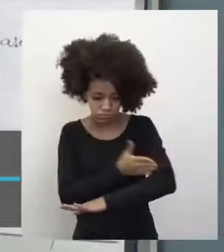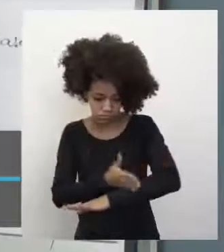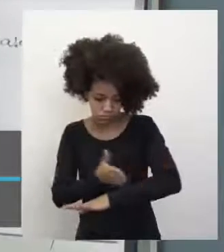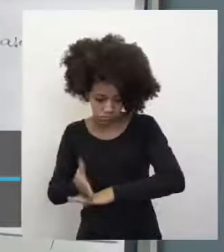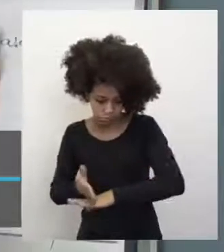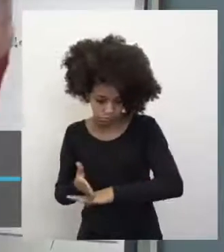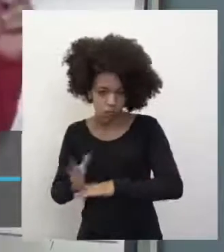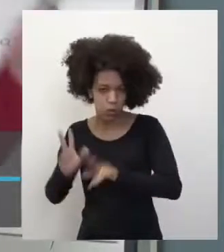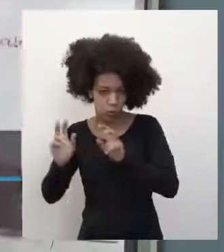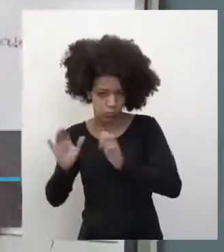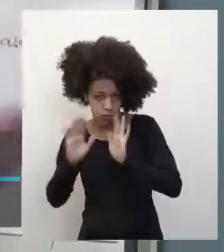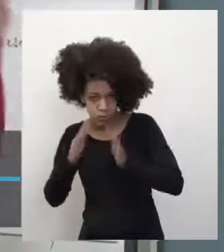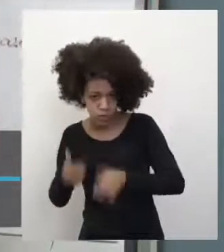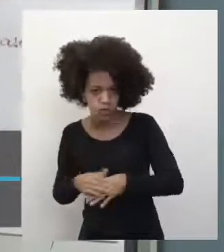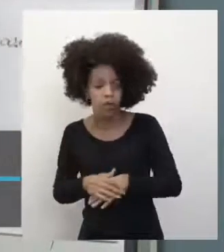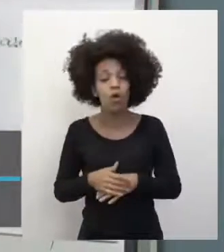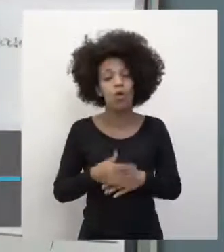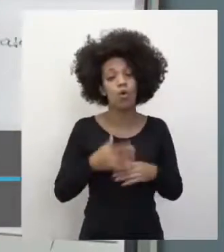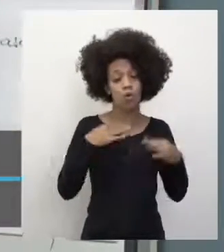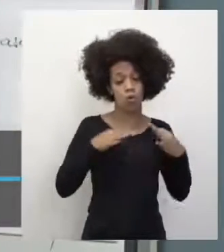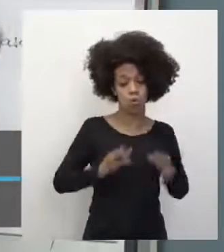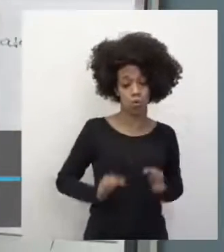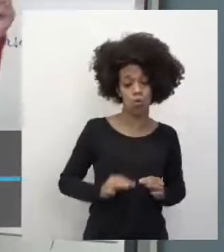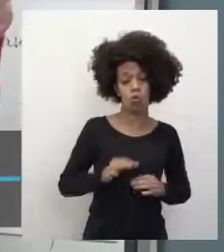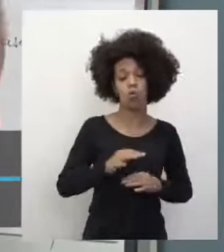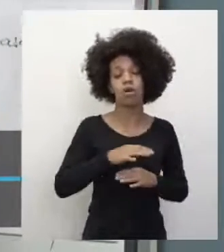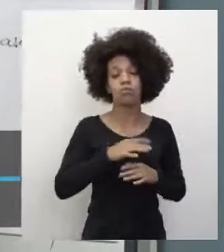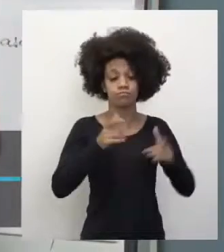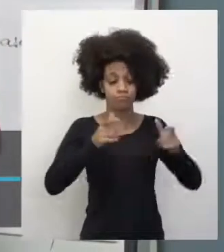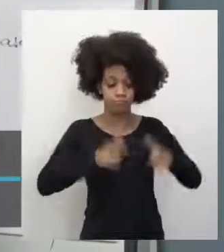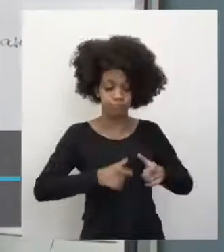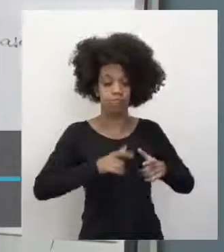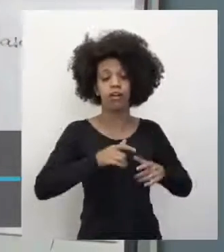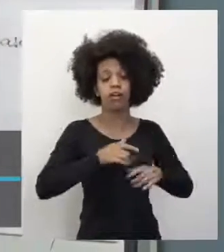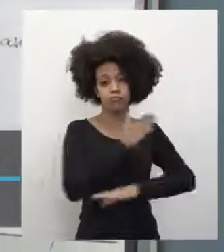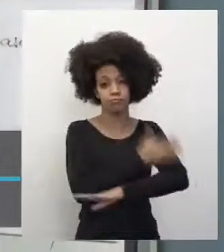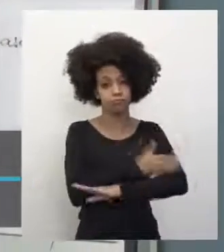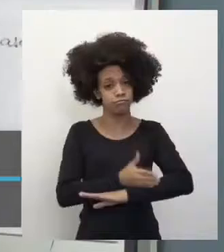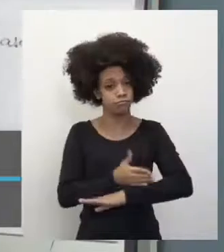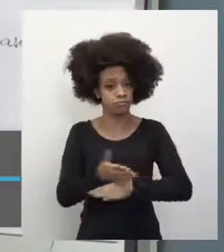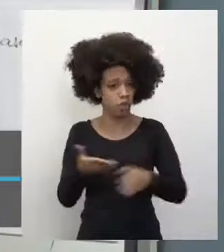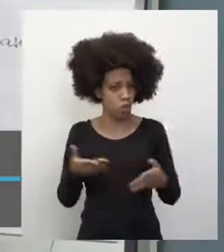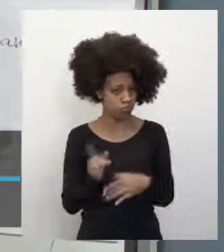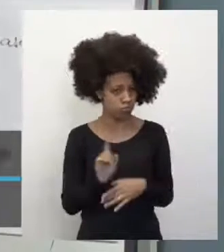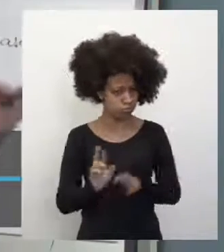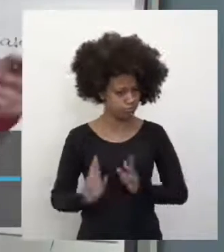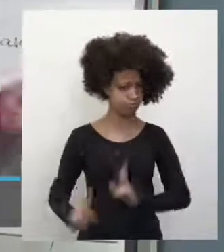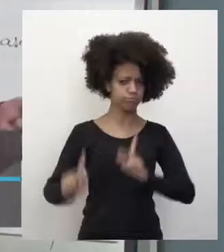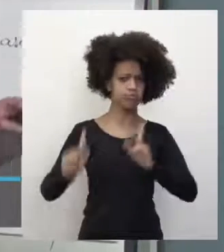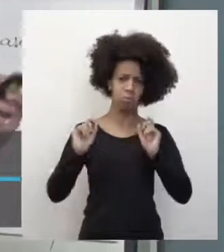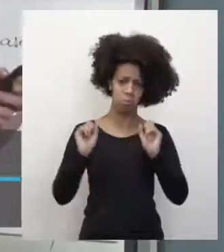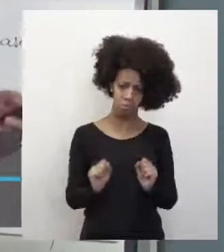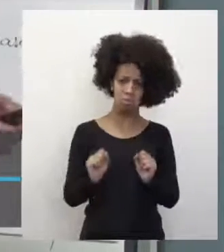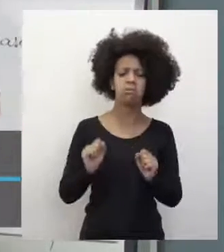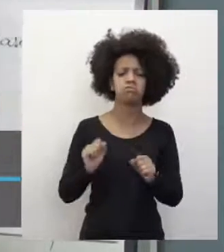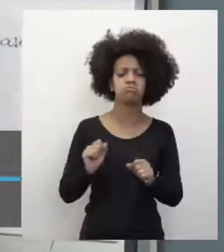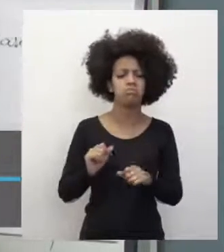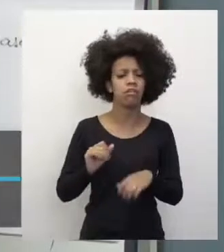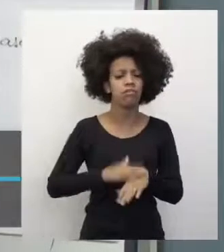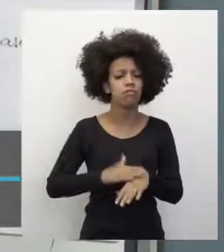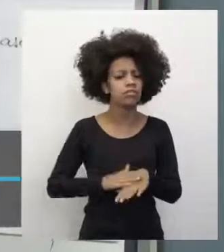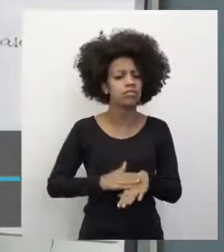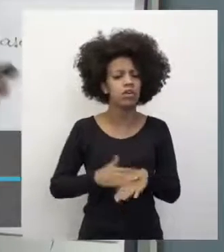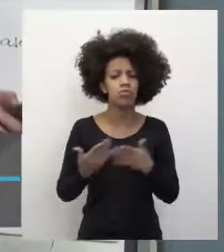vou utilizar figurinos, adereços e cenários de época. Hoje não, eu posso muito bem fazer, né, toda